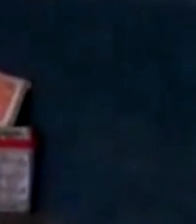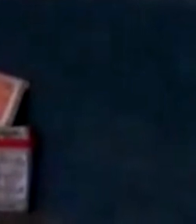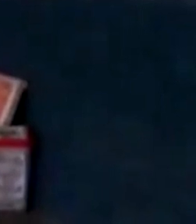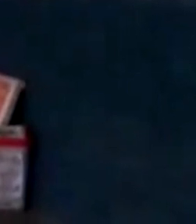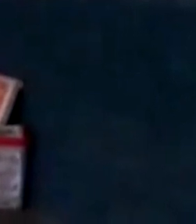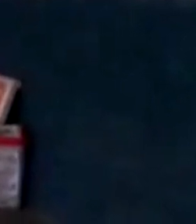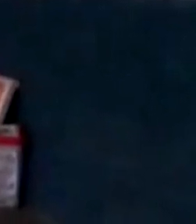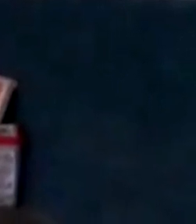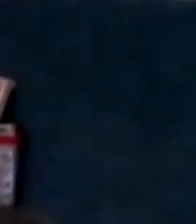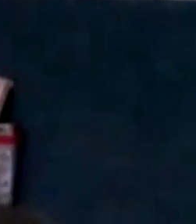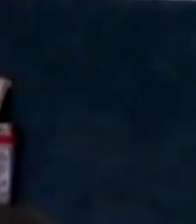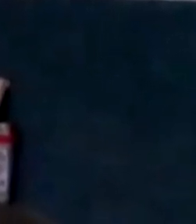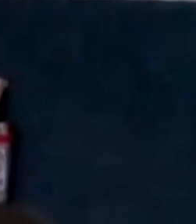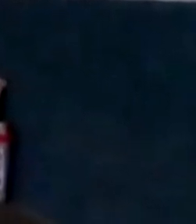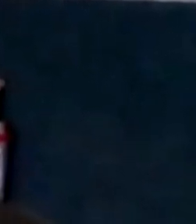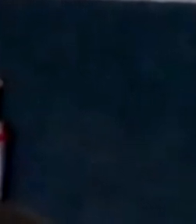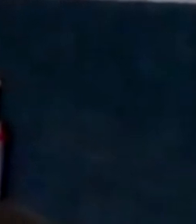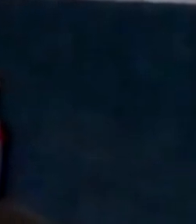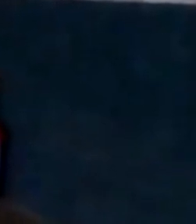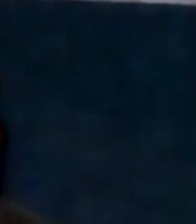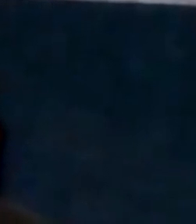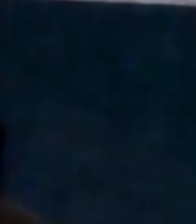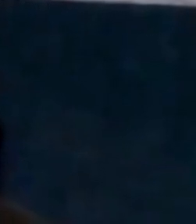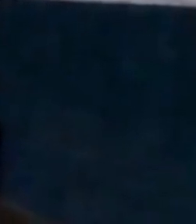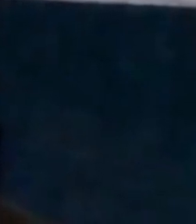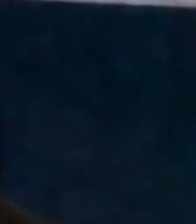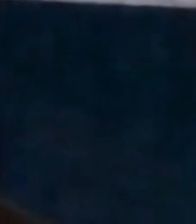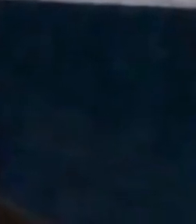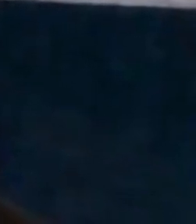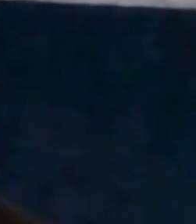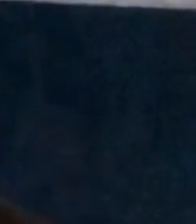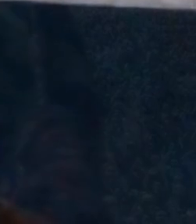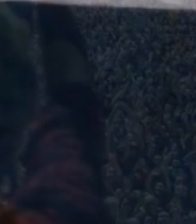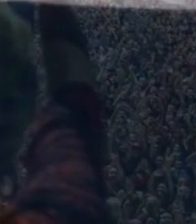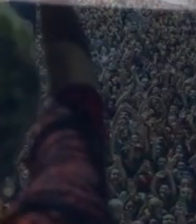dos votos. O segundo colocado, Jair Bolsonaro, obteve